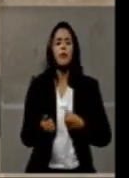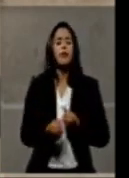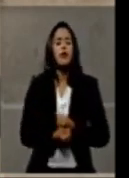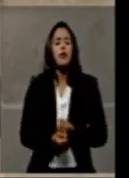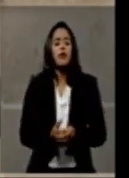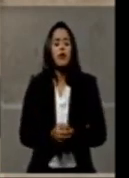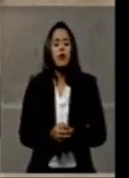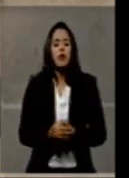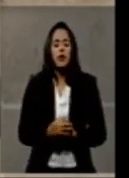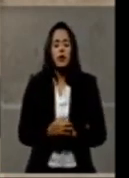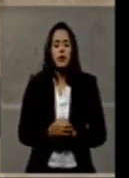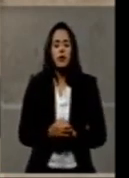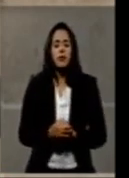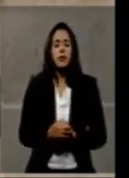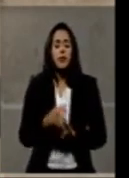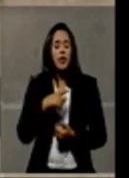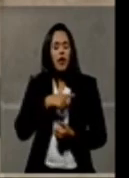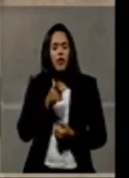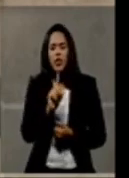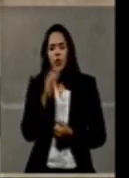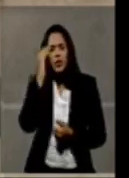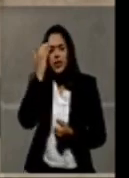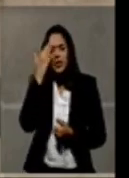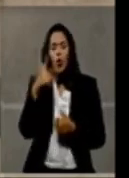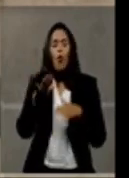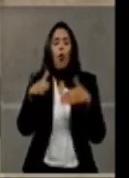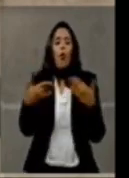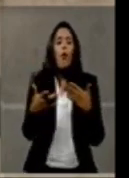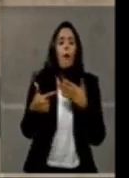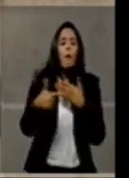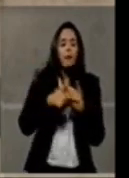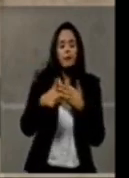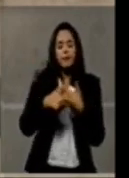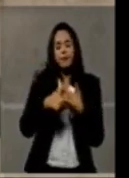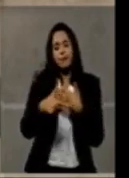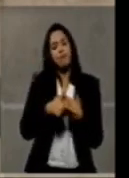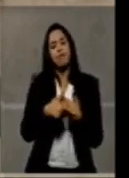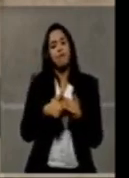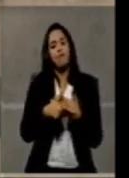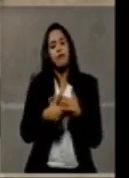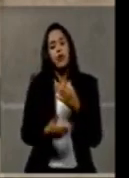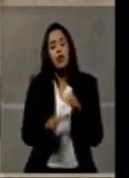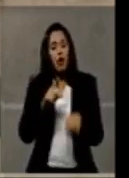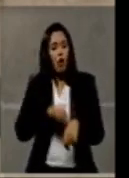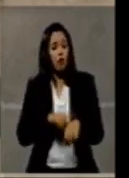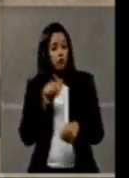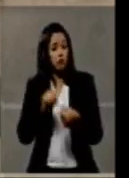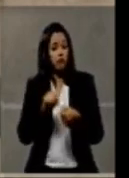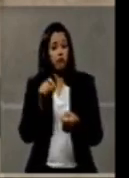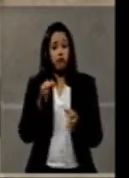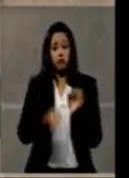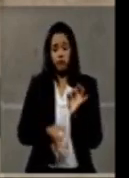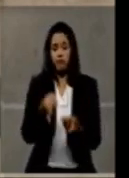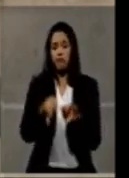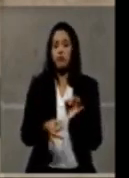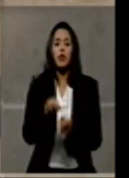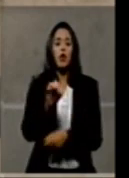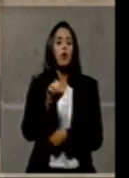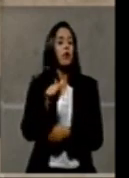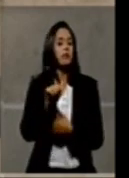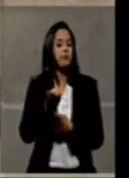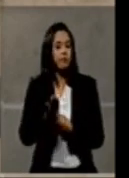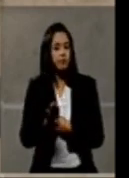engolfada pela incompreensão de seu papel na produção de justiça ao apê